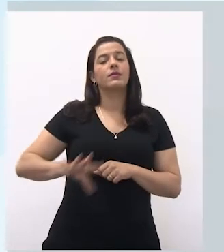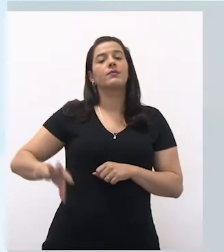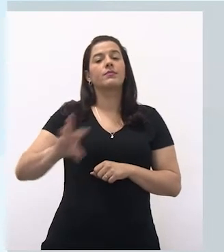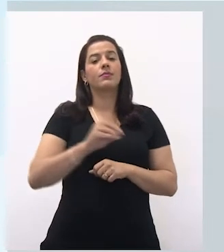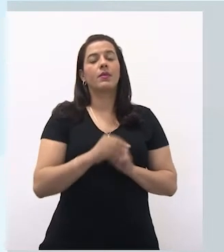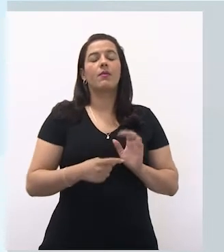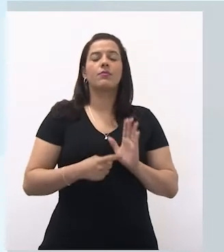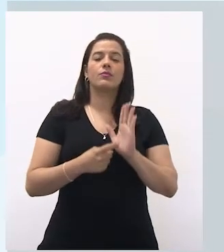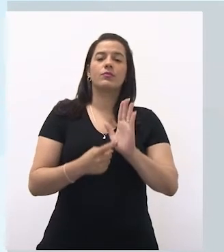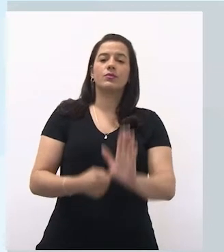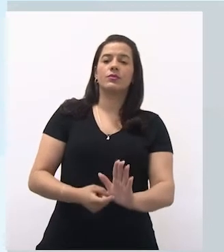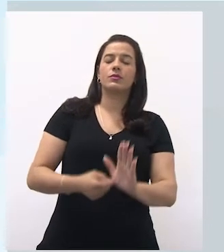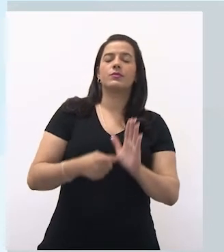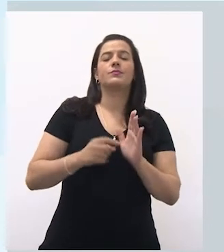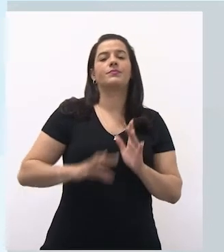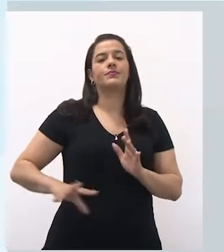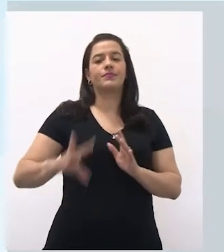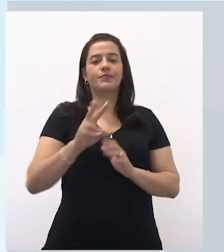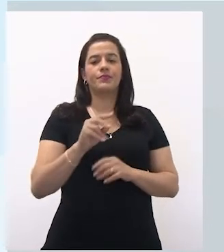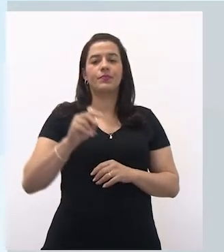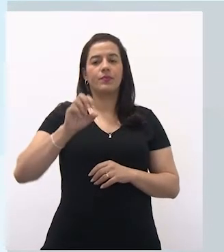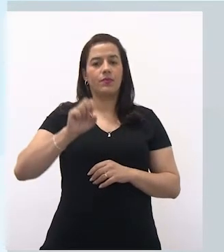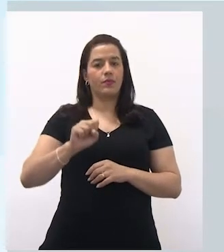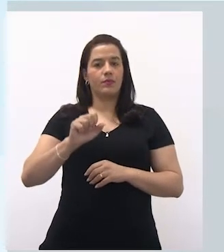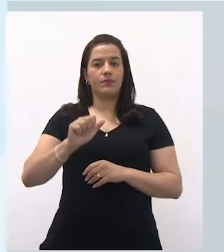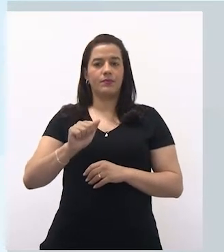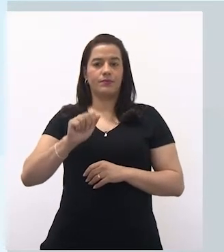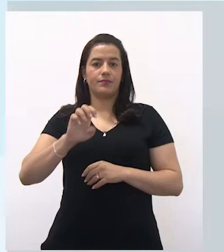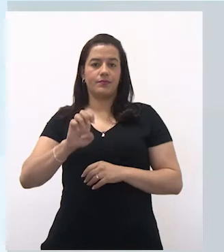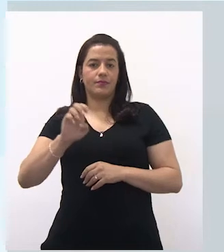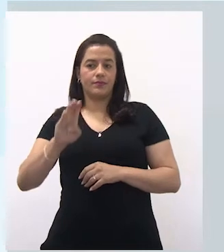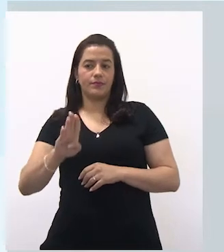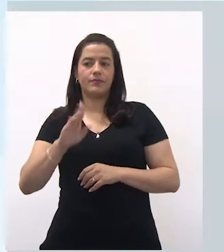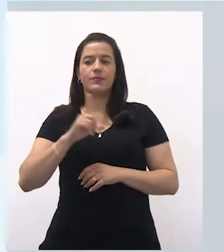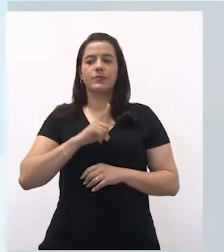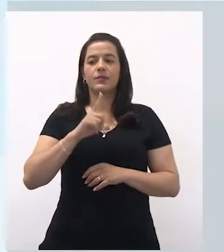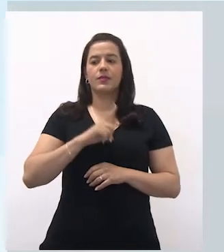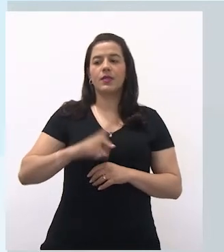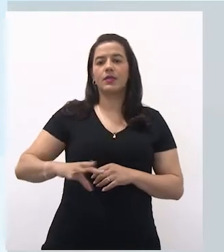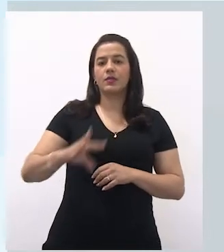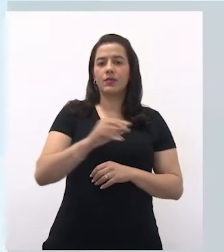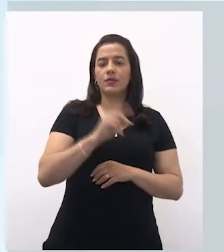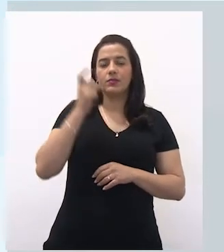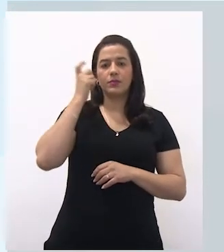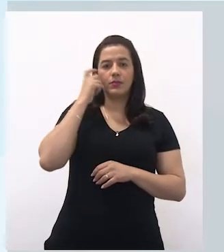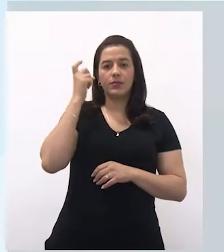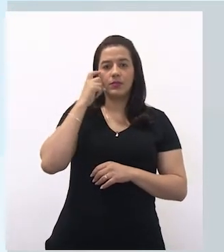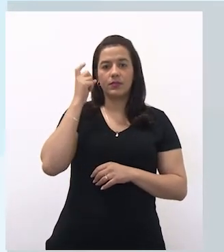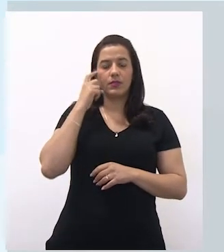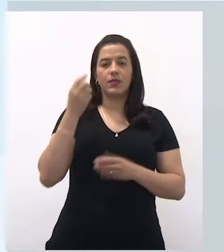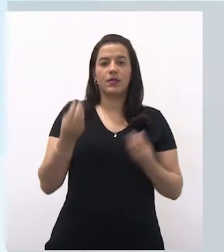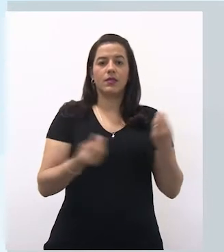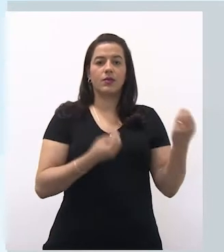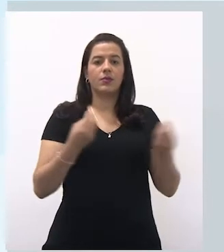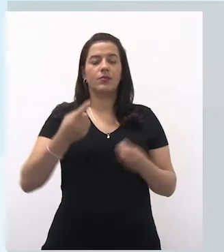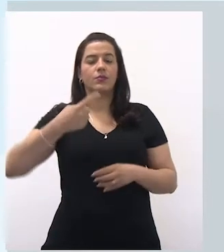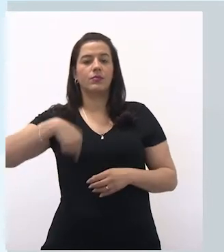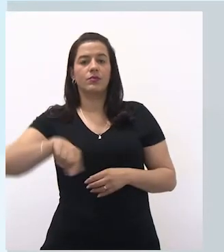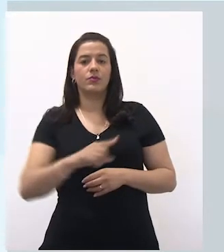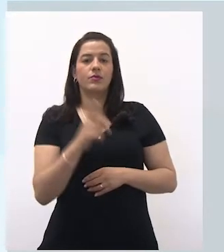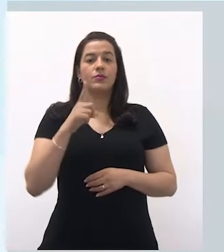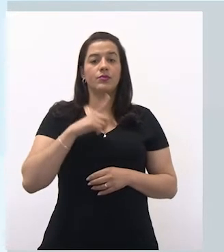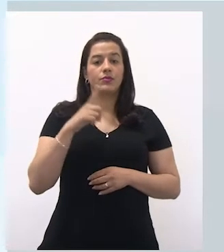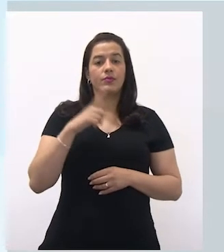à matriz de avaliação do SAEB, que é um instrumento que foi pensado, é como se a gente tivesse uma